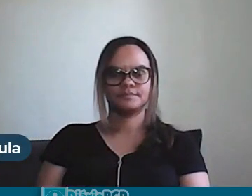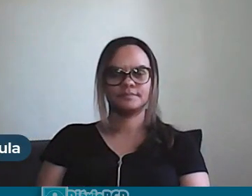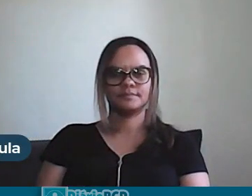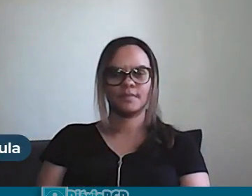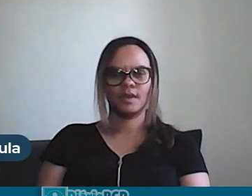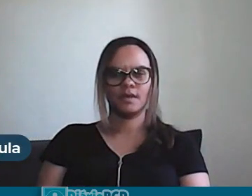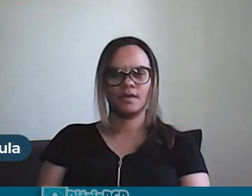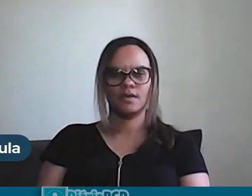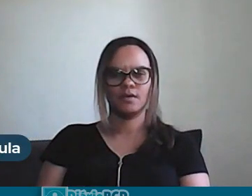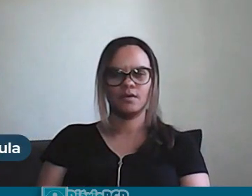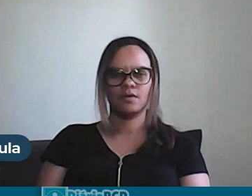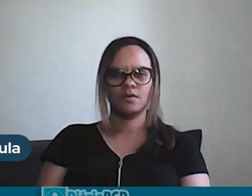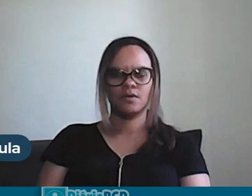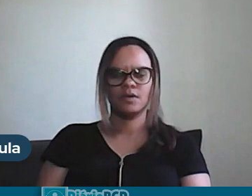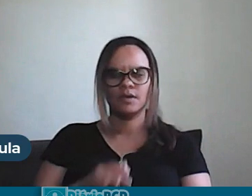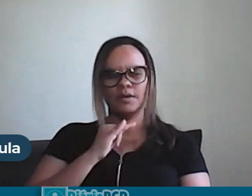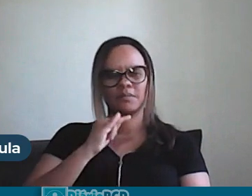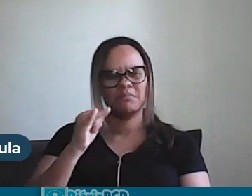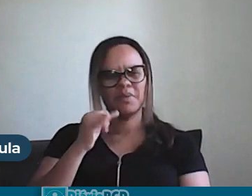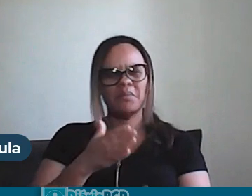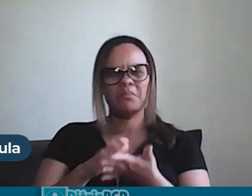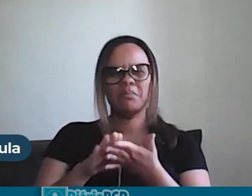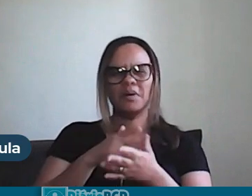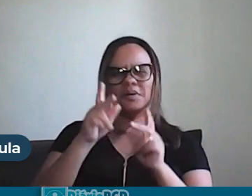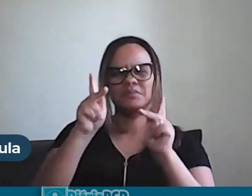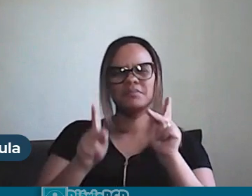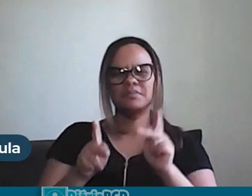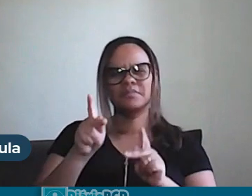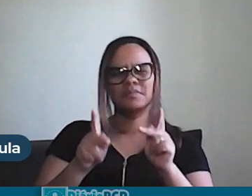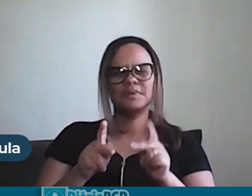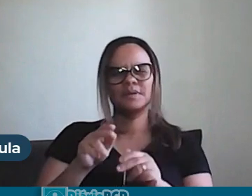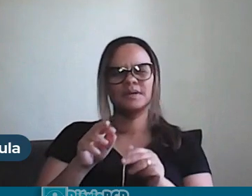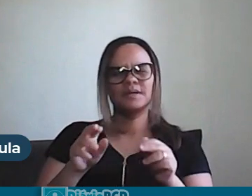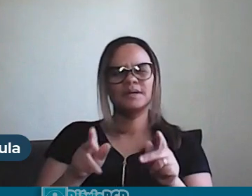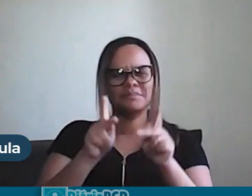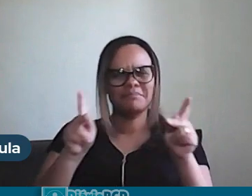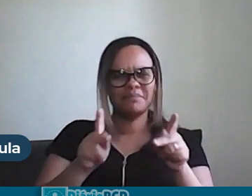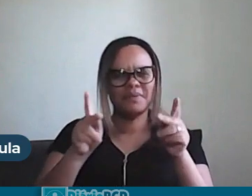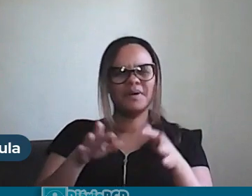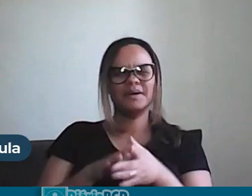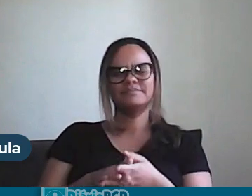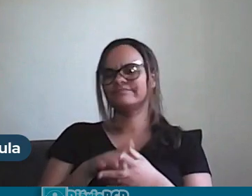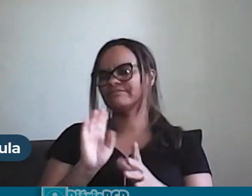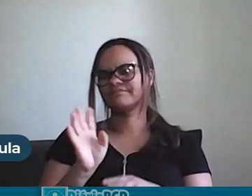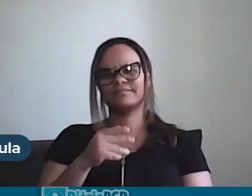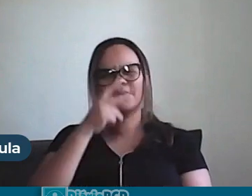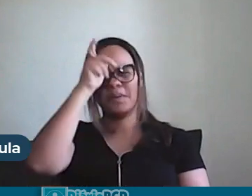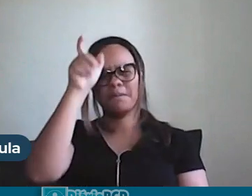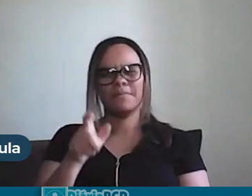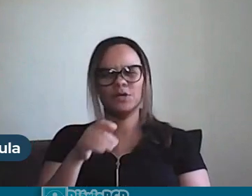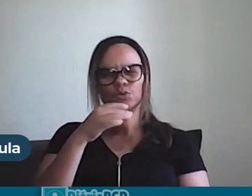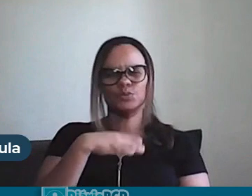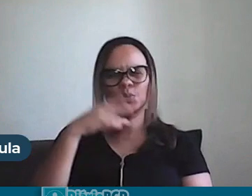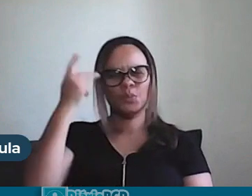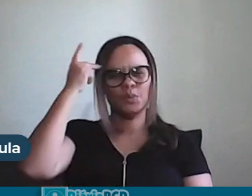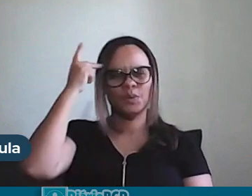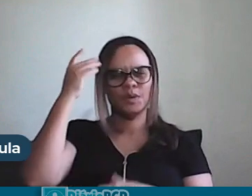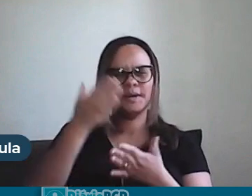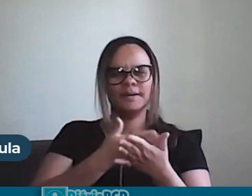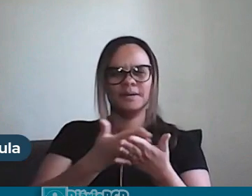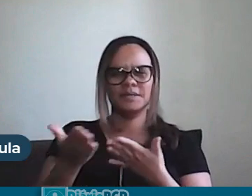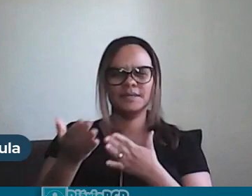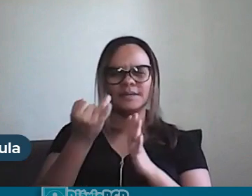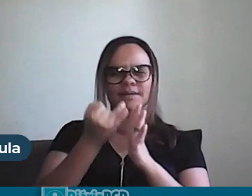Eu digo para algumas pessoas em São Paulo, doutora Laila, você pode até perder o direito à isenção do